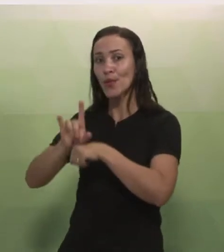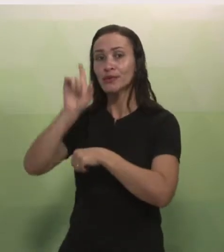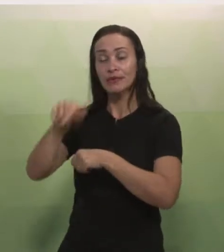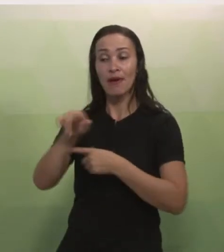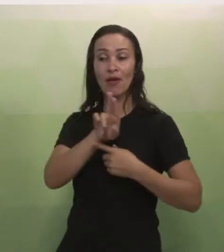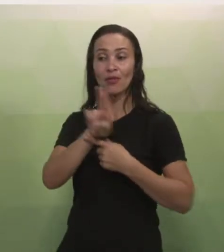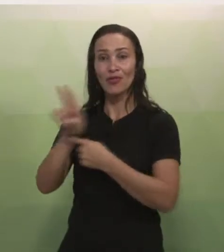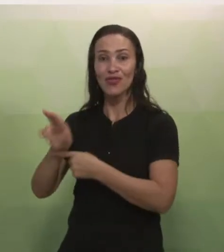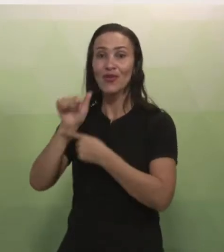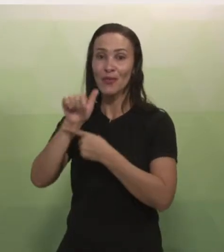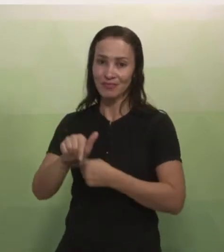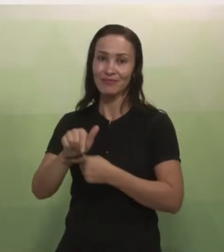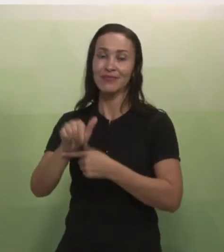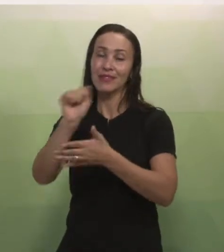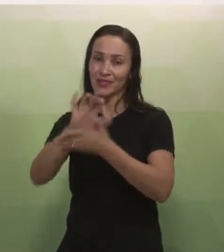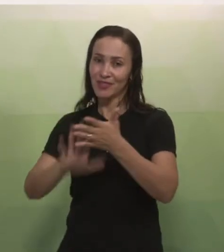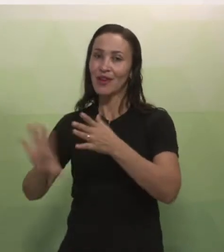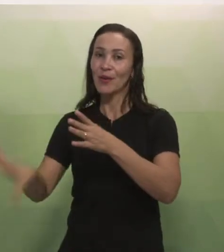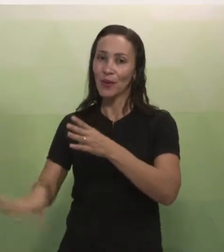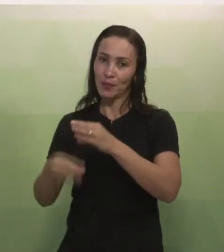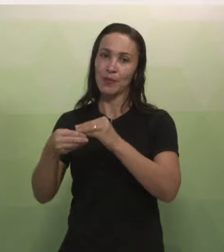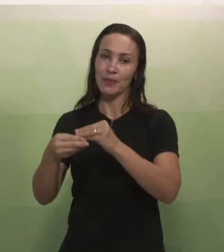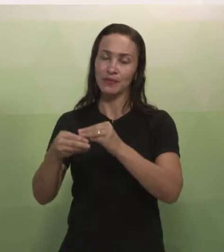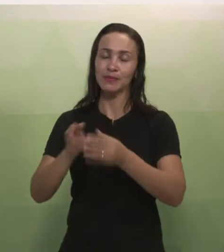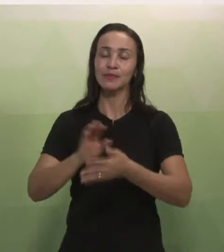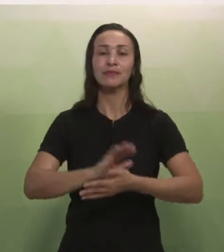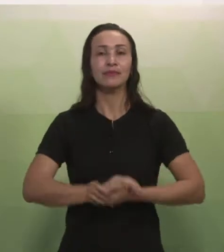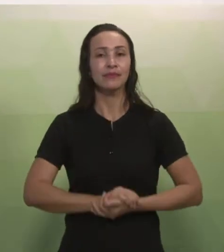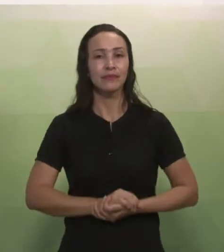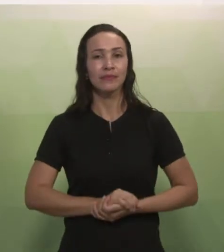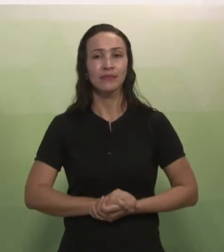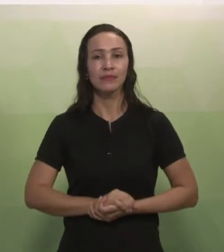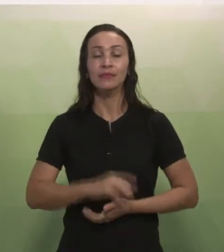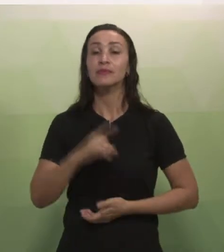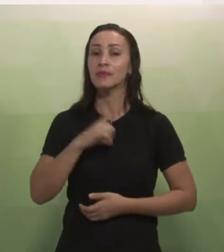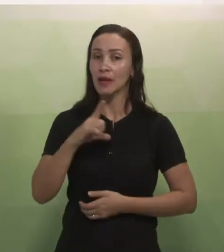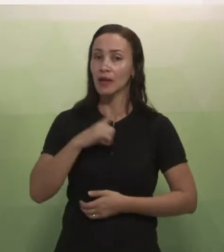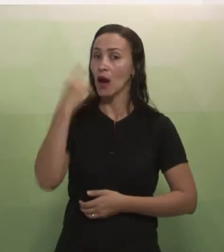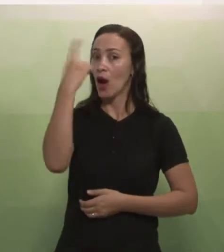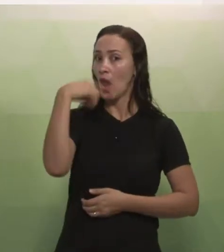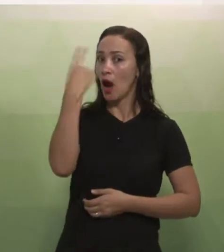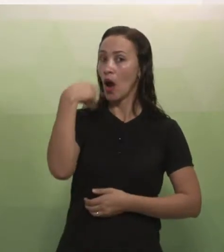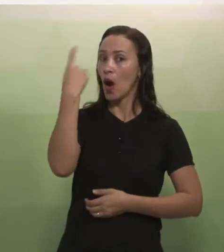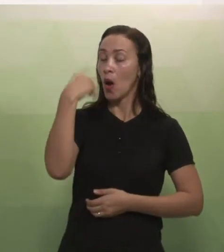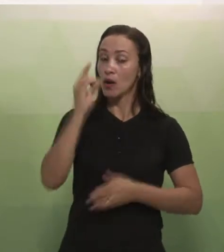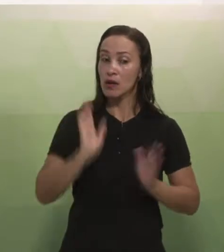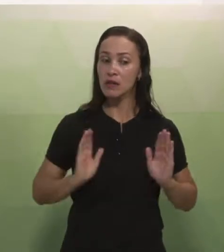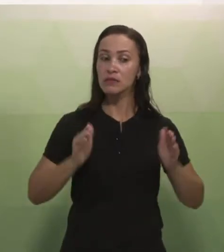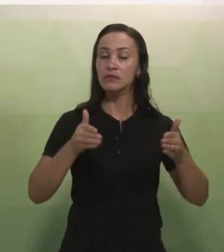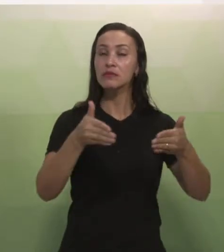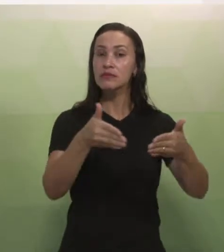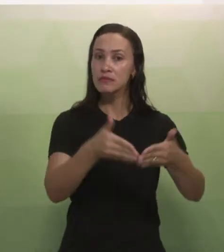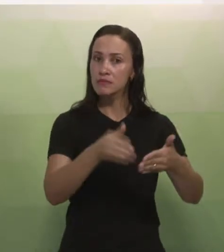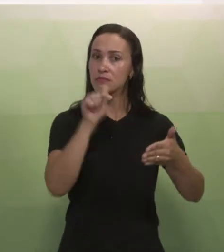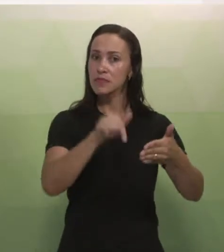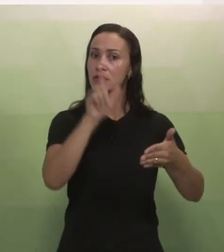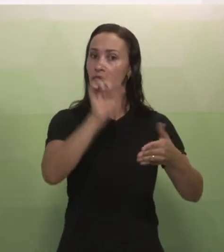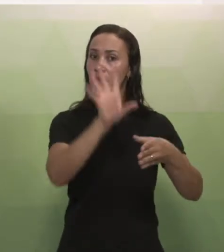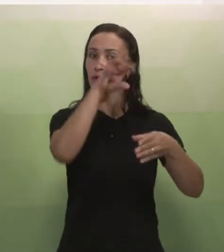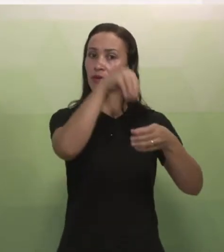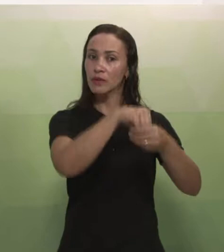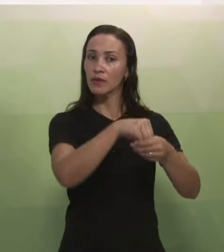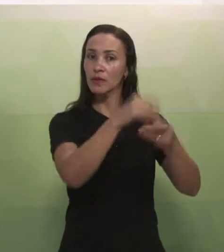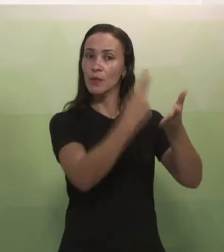que atendem por atividades complementares. Nós temos uma carga horária específica no